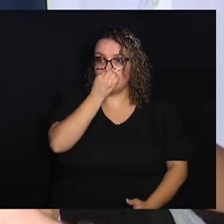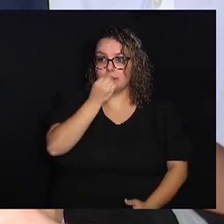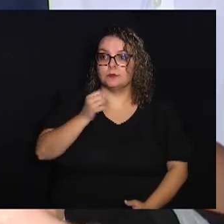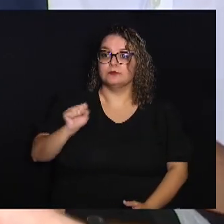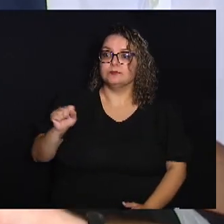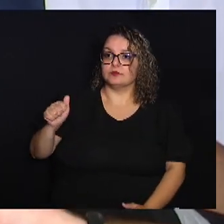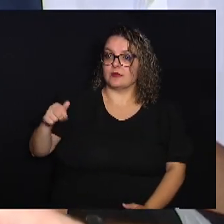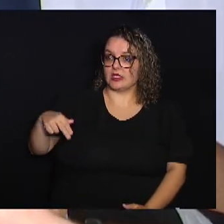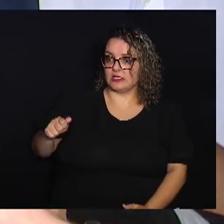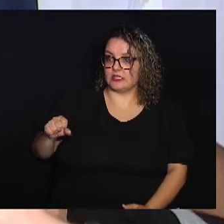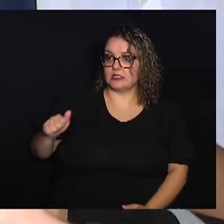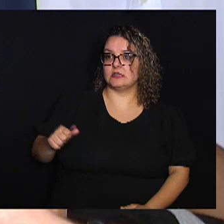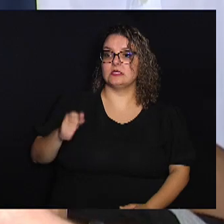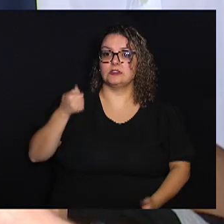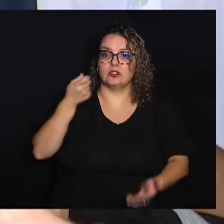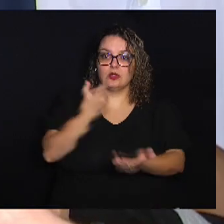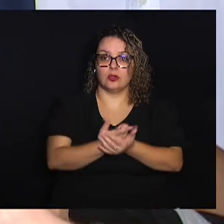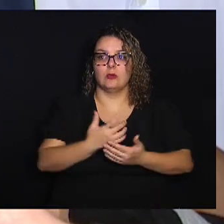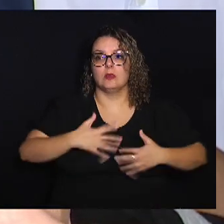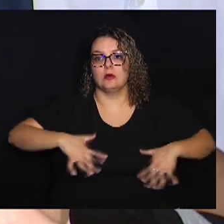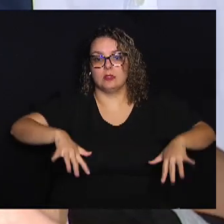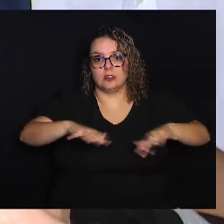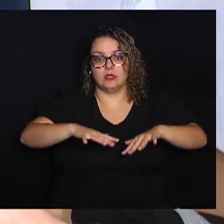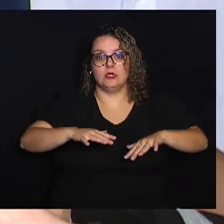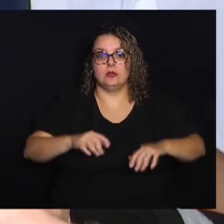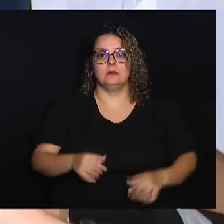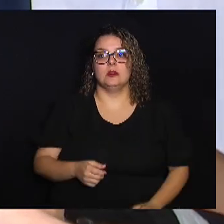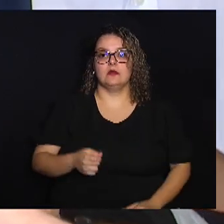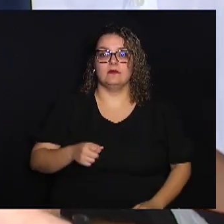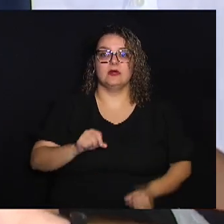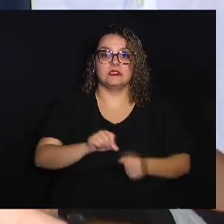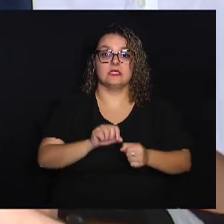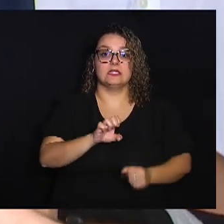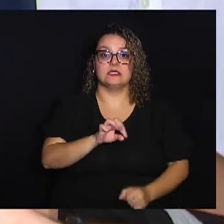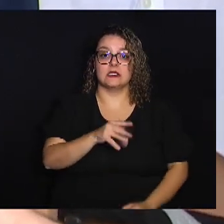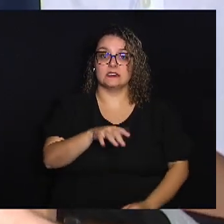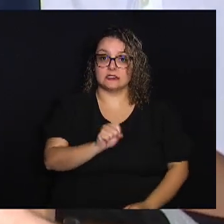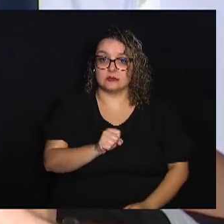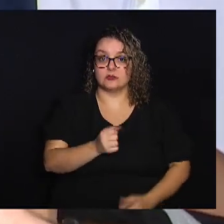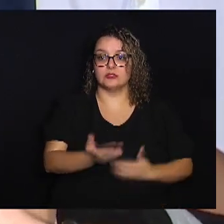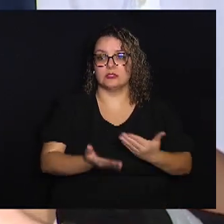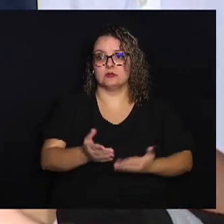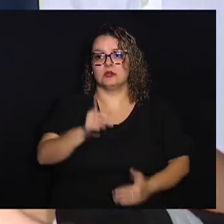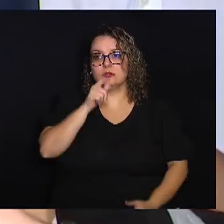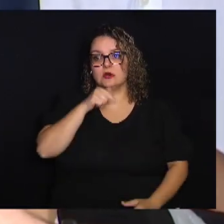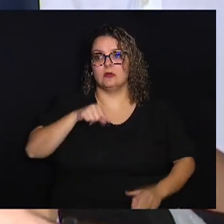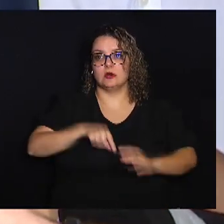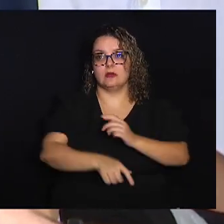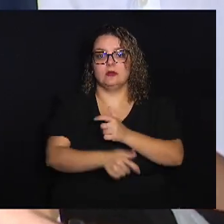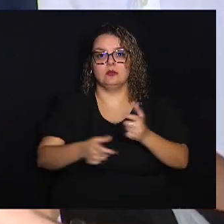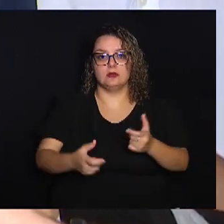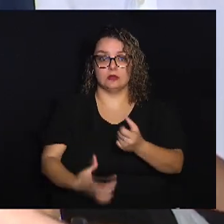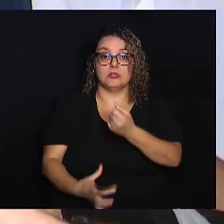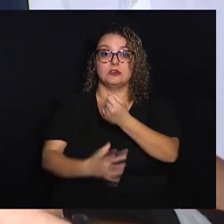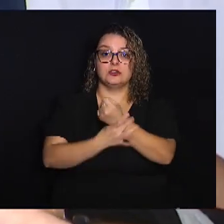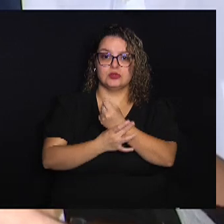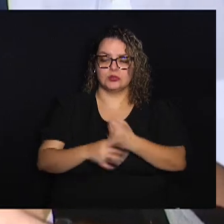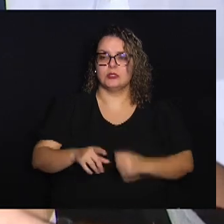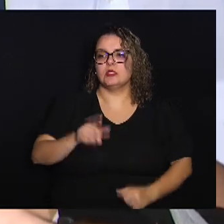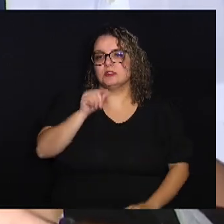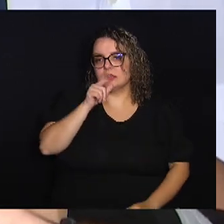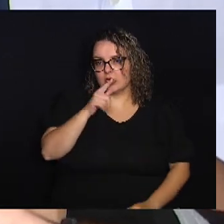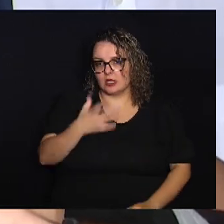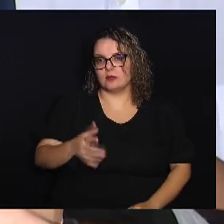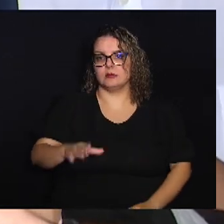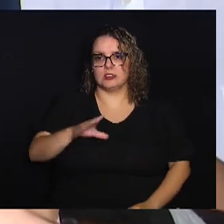já comprou a área para fazer estação de tratamento de água. É um avanço importante para dar segurança hídrica para